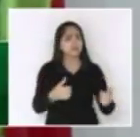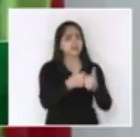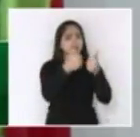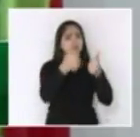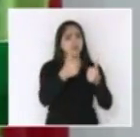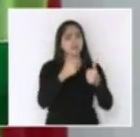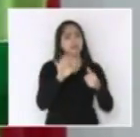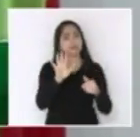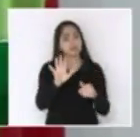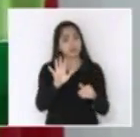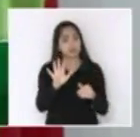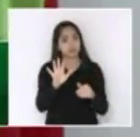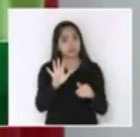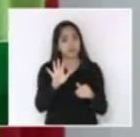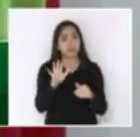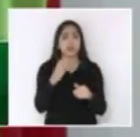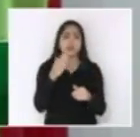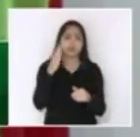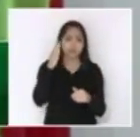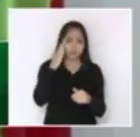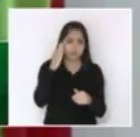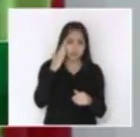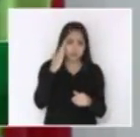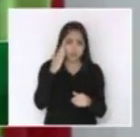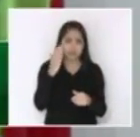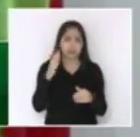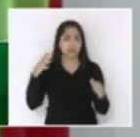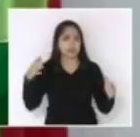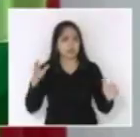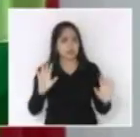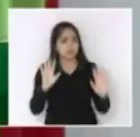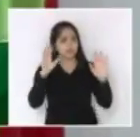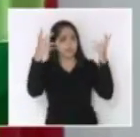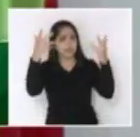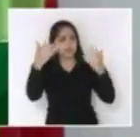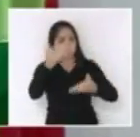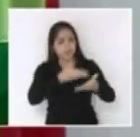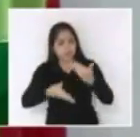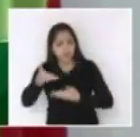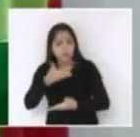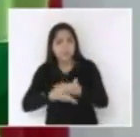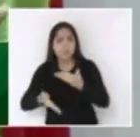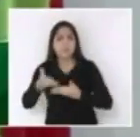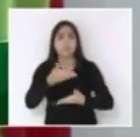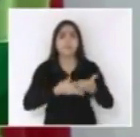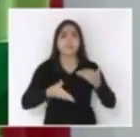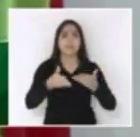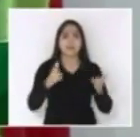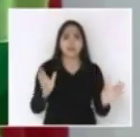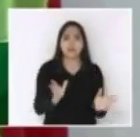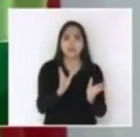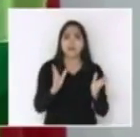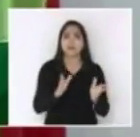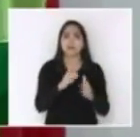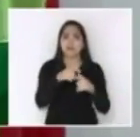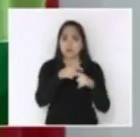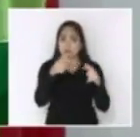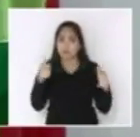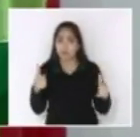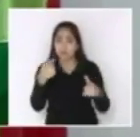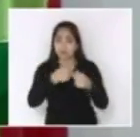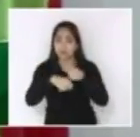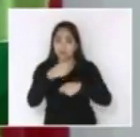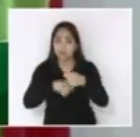reconheço que a festa movimenta a economia, o turismo, gera empregos,